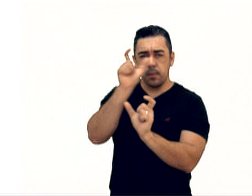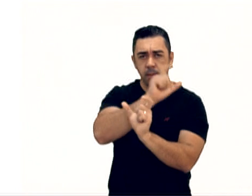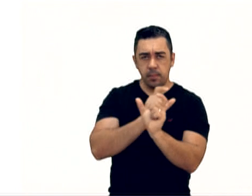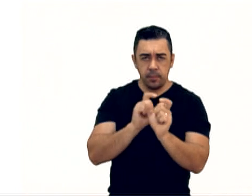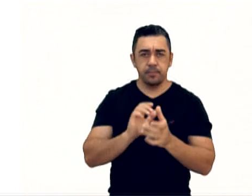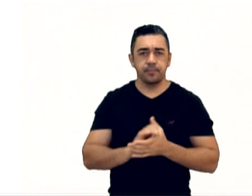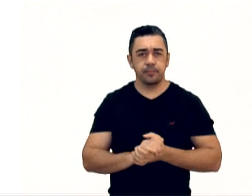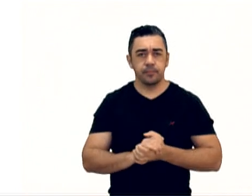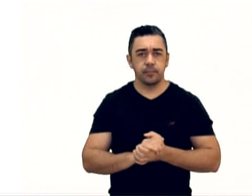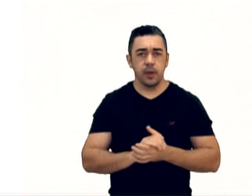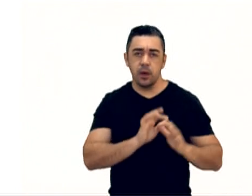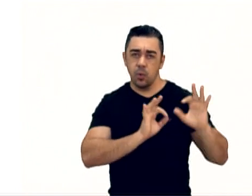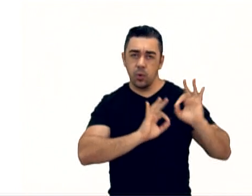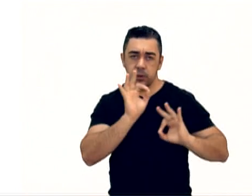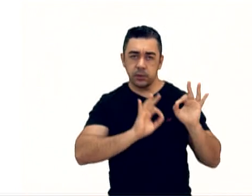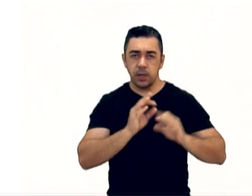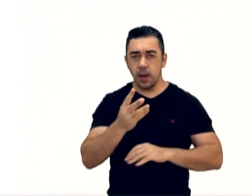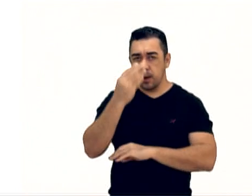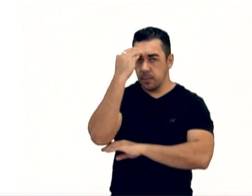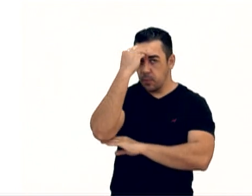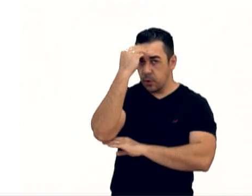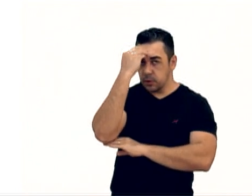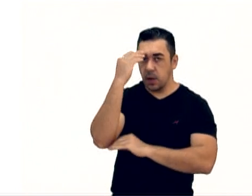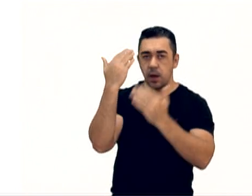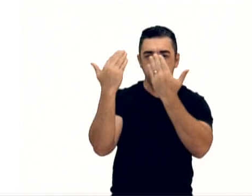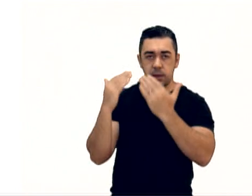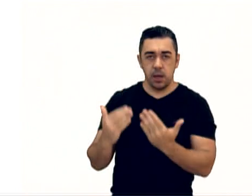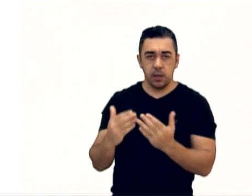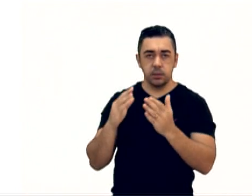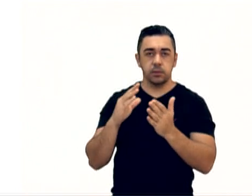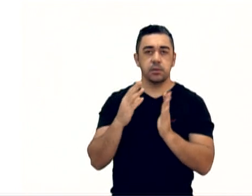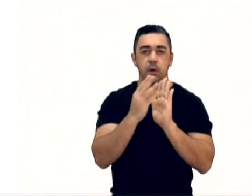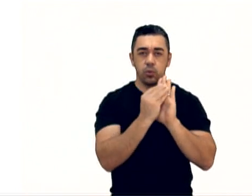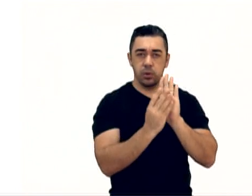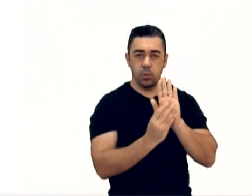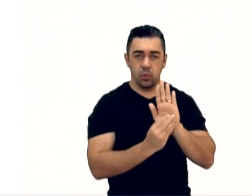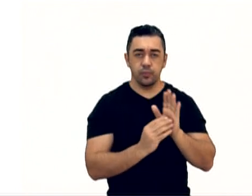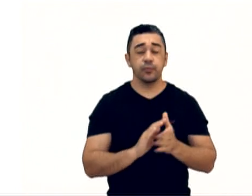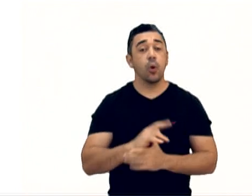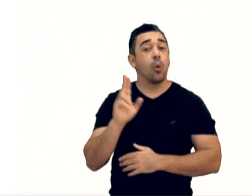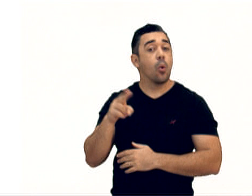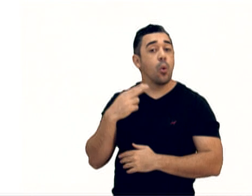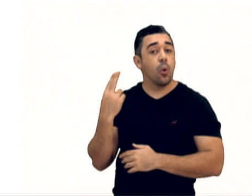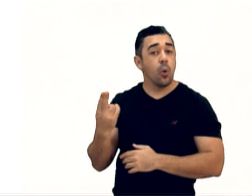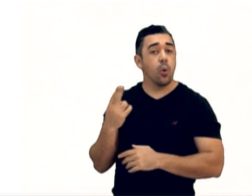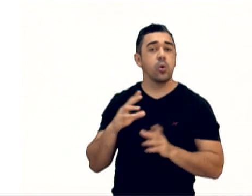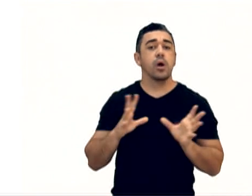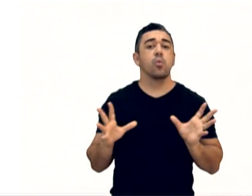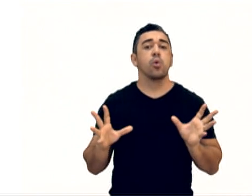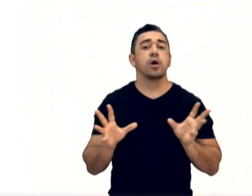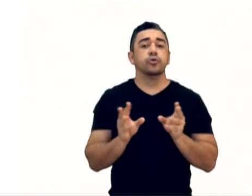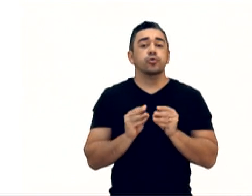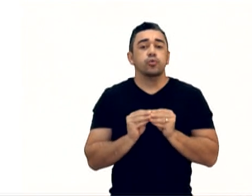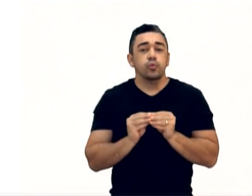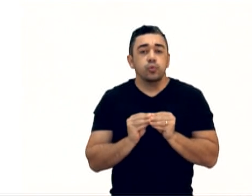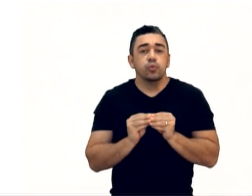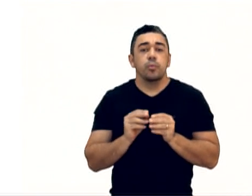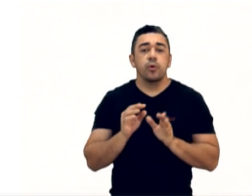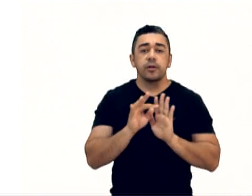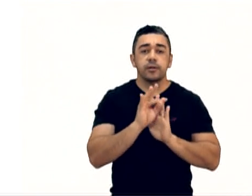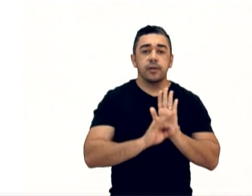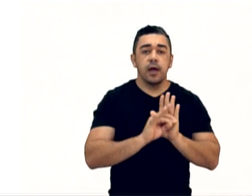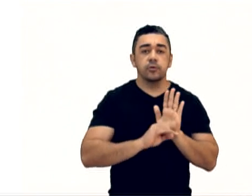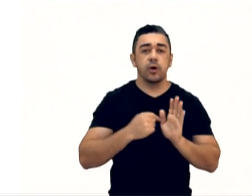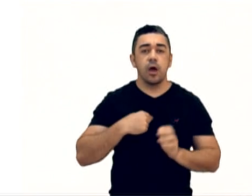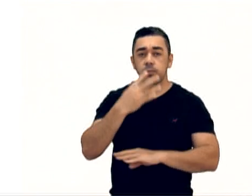para organizar, memorizar ou analisar um conteúdo em específico ou um resumo em forma de texto